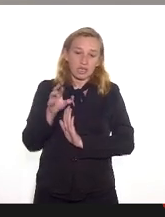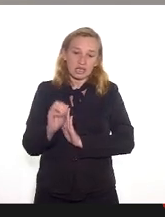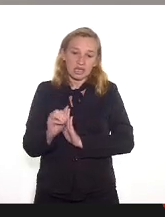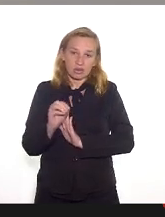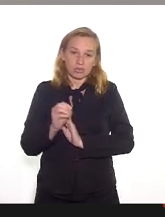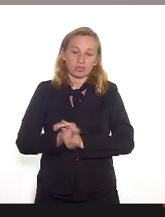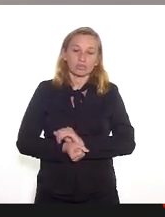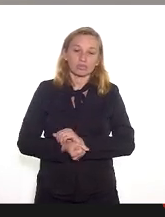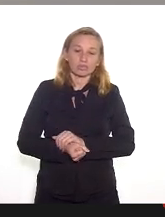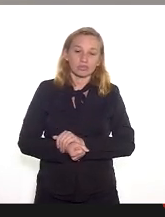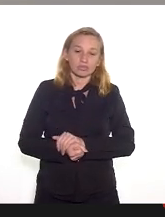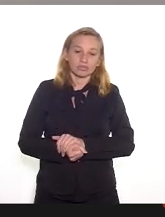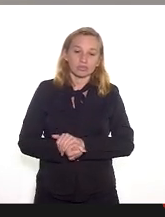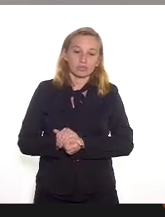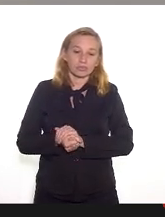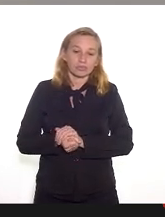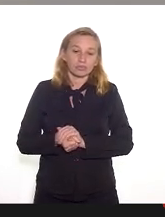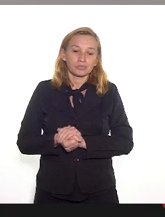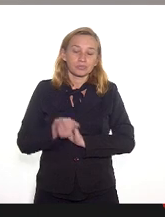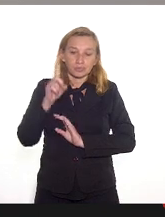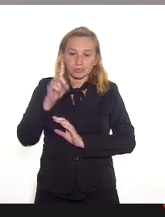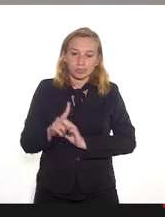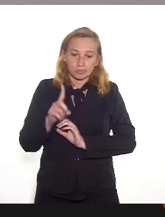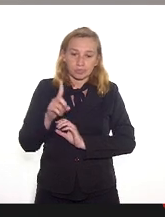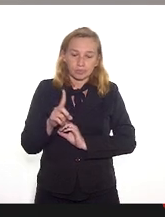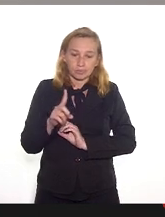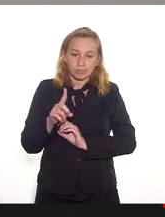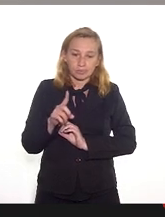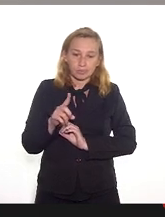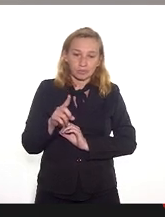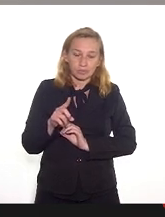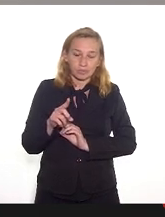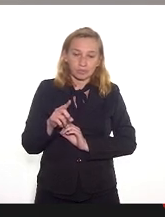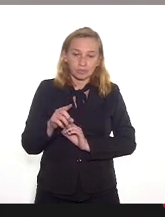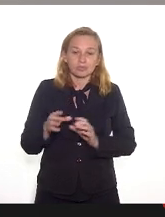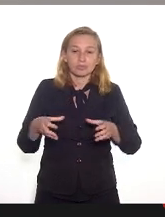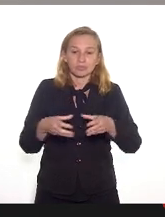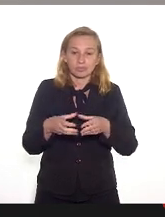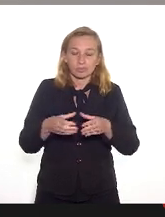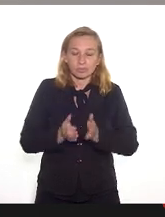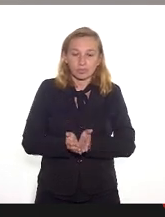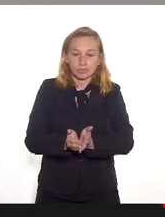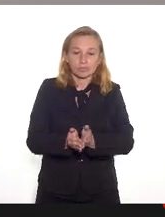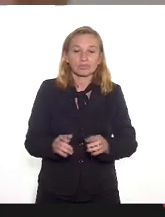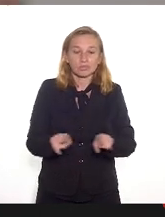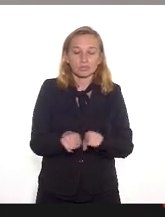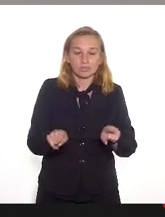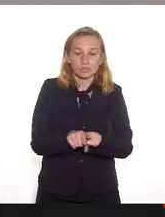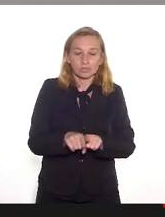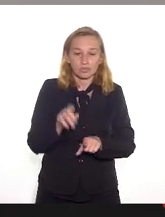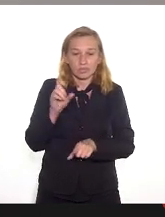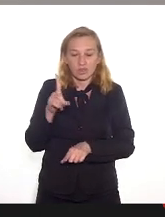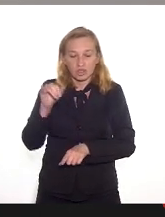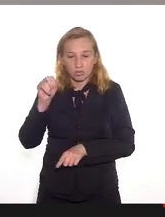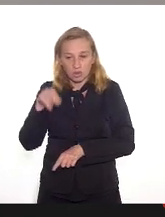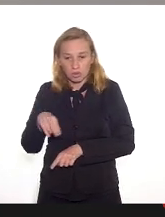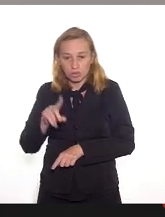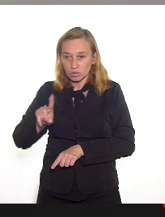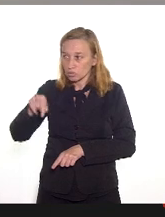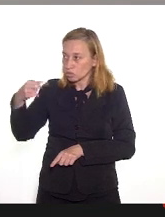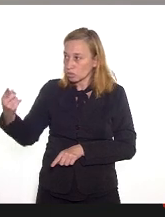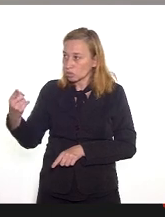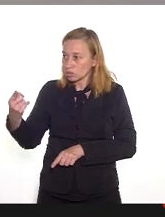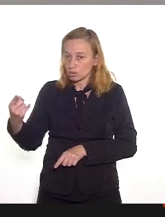Mussi, que é diretor da Unidade de Construção Naval, e também pelo professor Edmilson Monteiro, que está inscrito para um outro bloco, que é o pró-reitor de